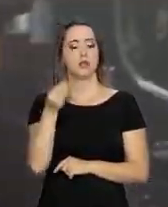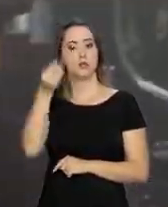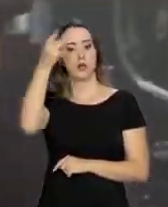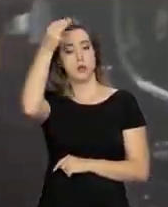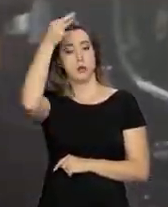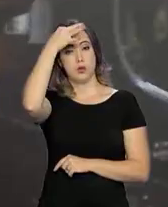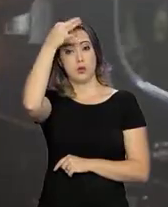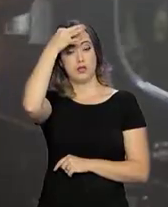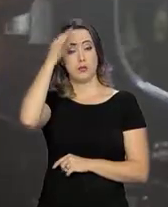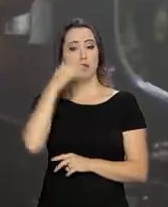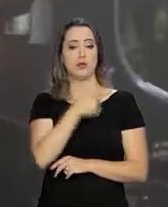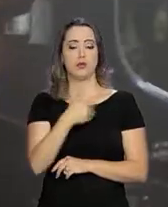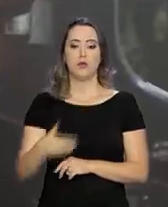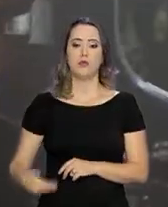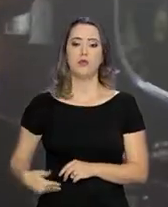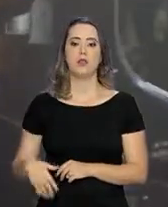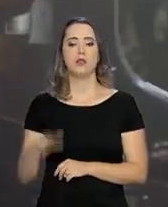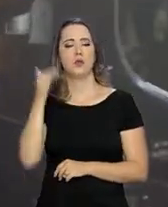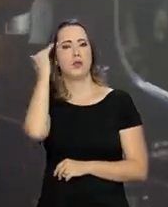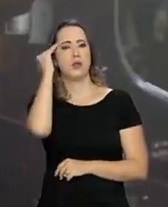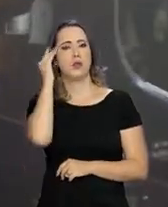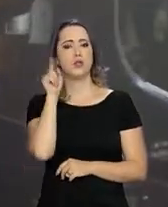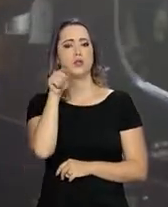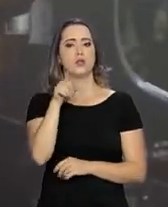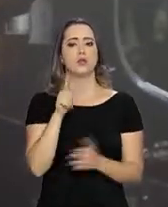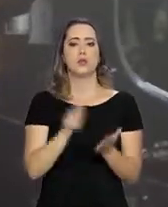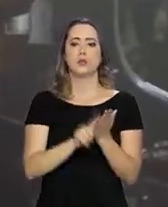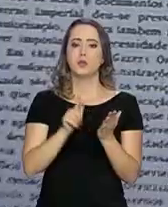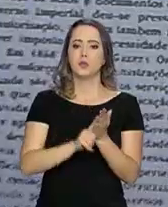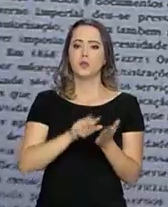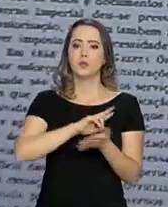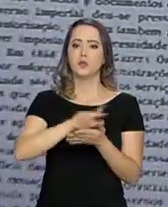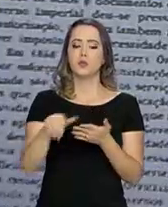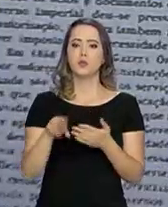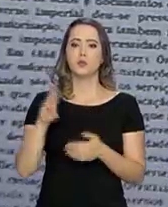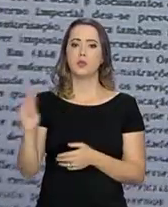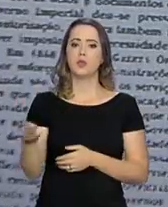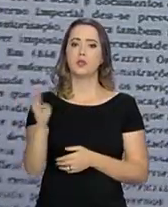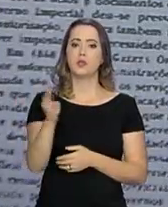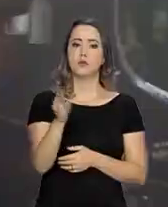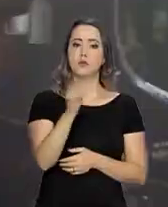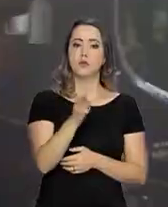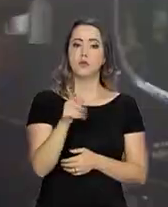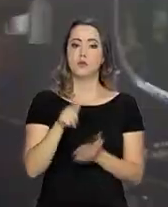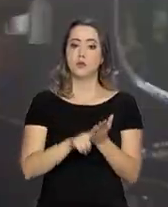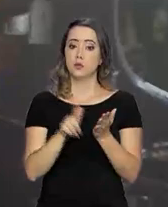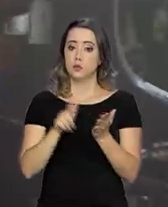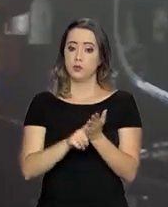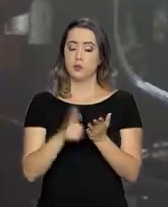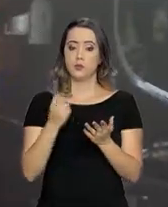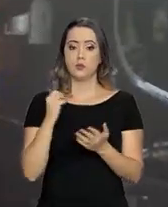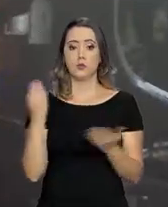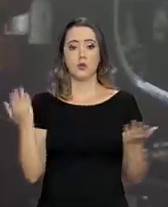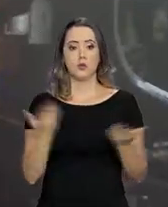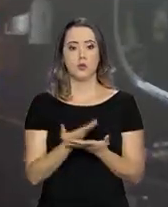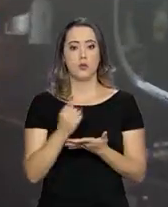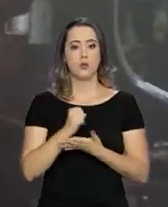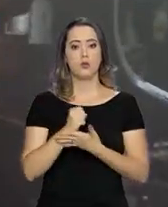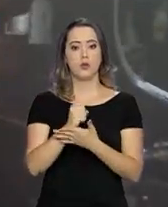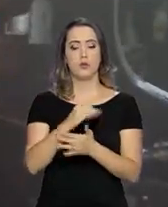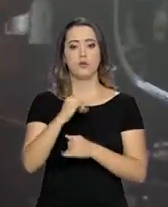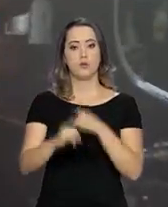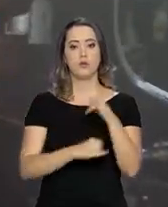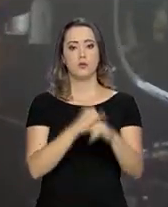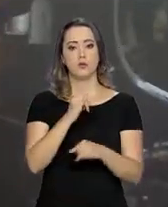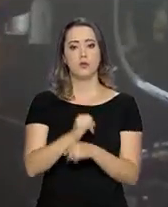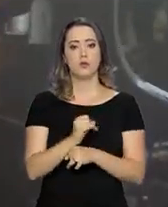público. Consciência registrada em milhares de páginas do Diário Oficial da União, hoje disponível na